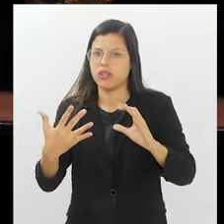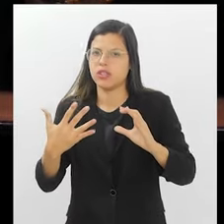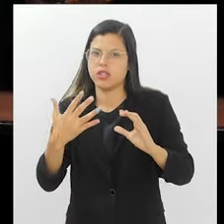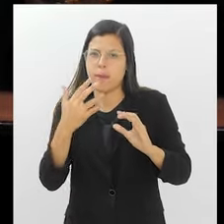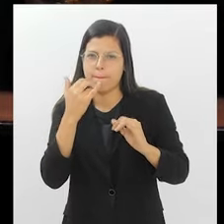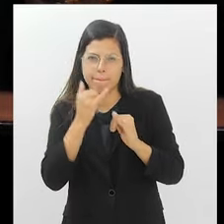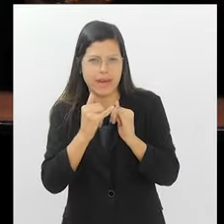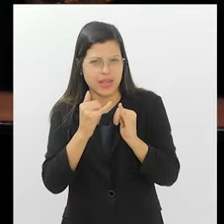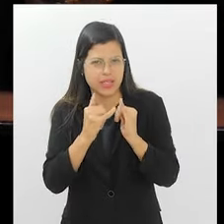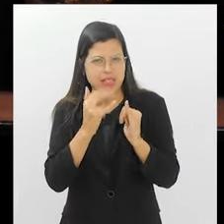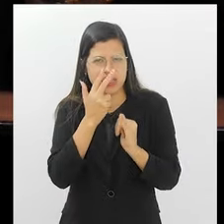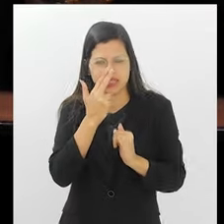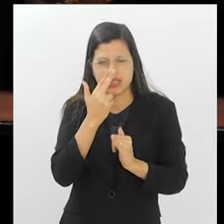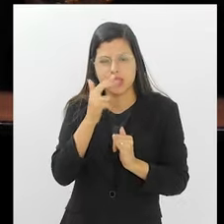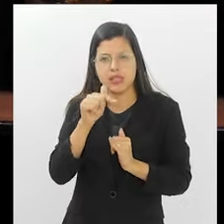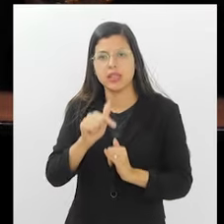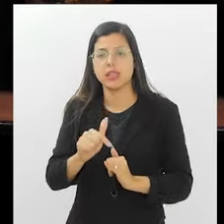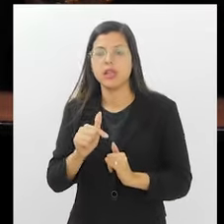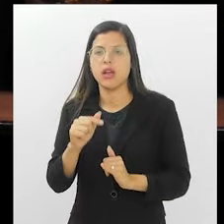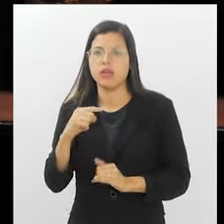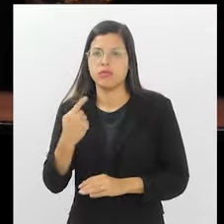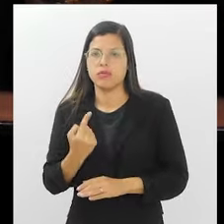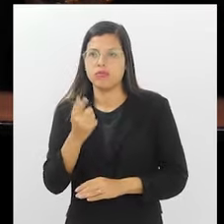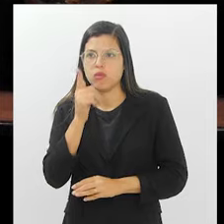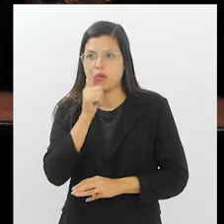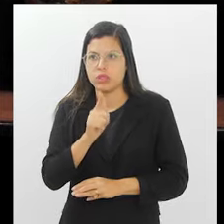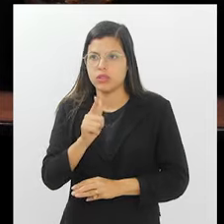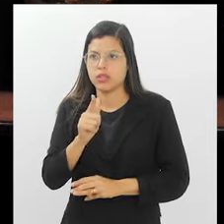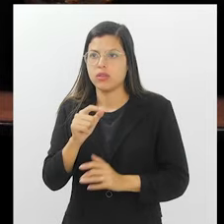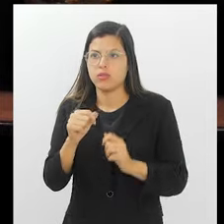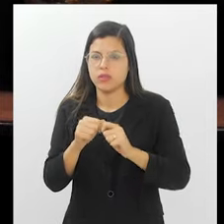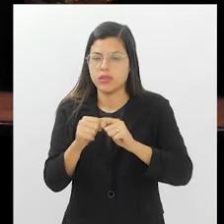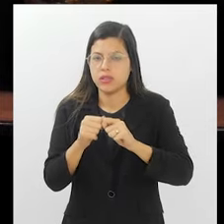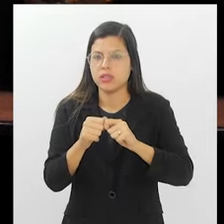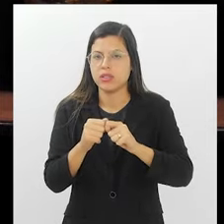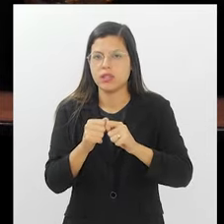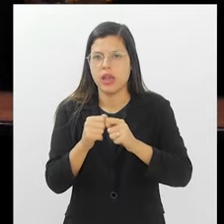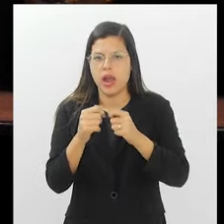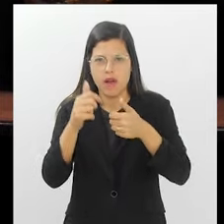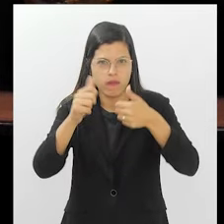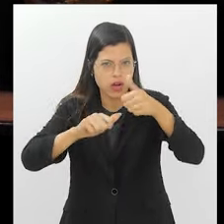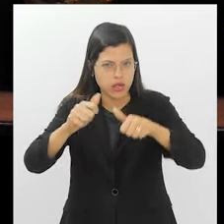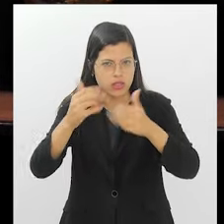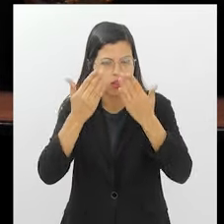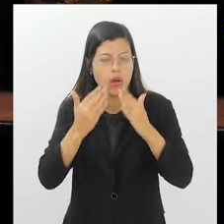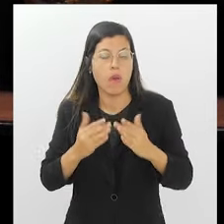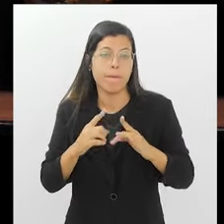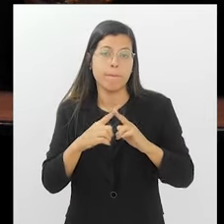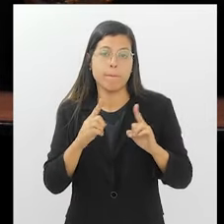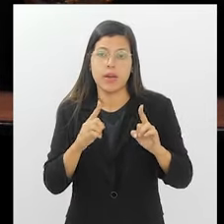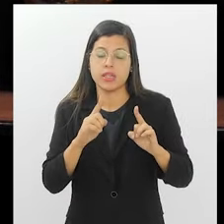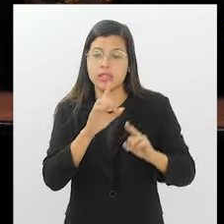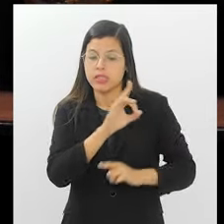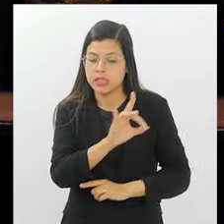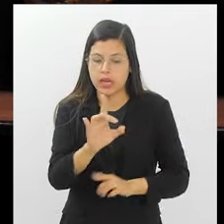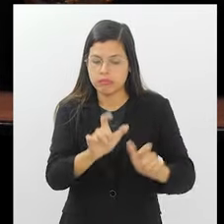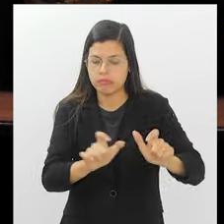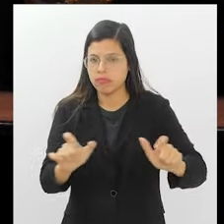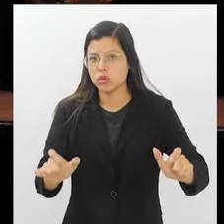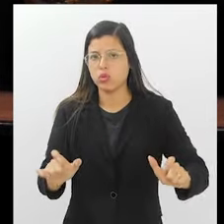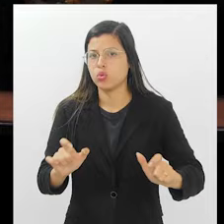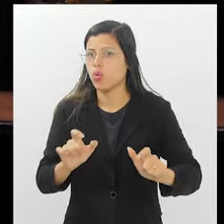ter características muito parecidas que nós conseguimos trazer exatamente para o processo diagnóstico, cada autista é